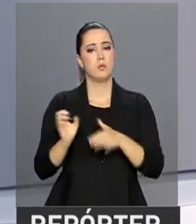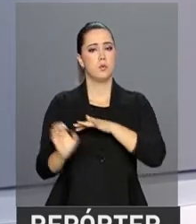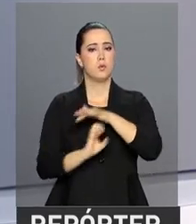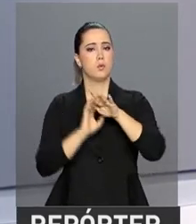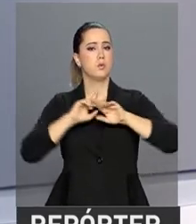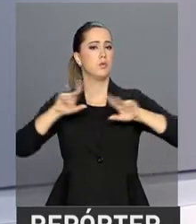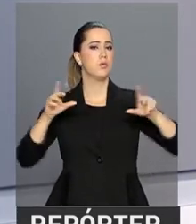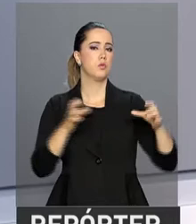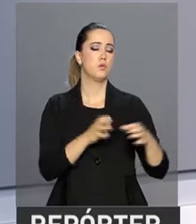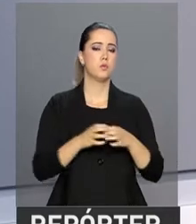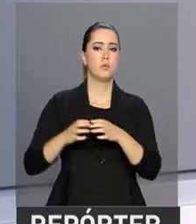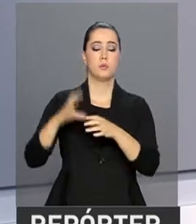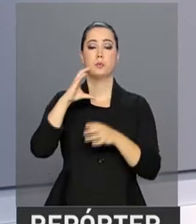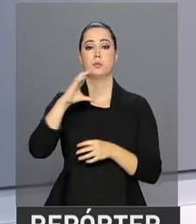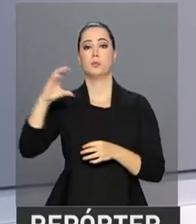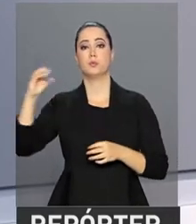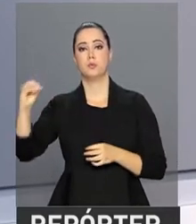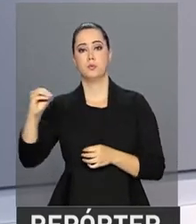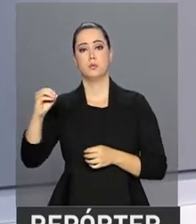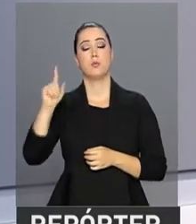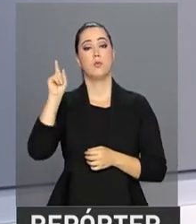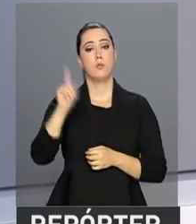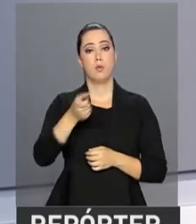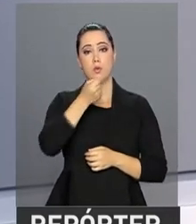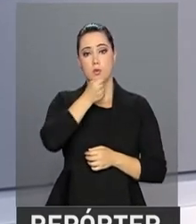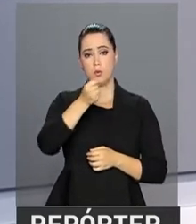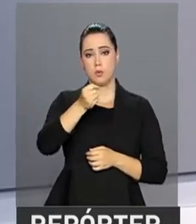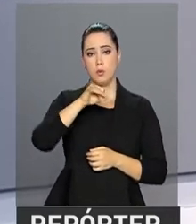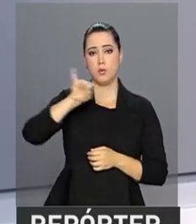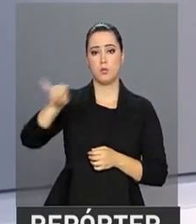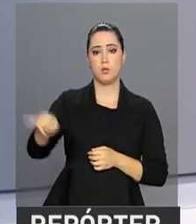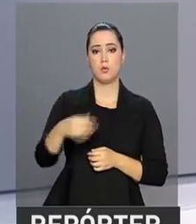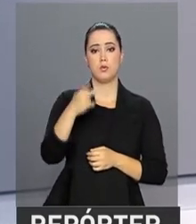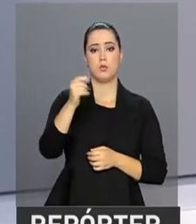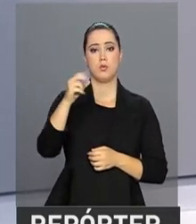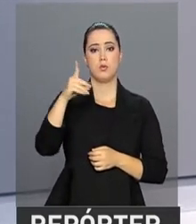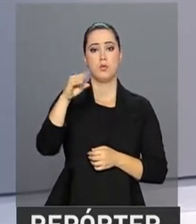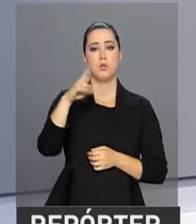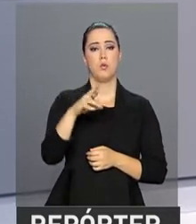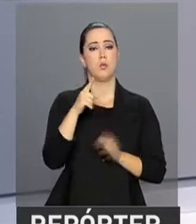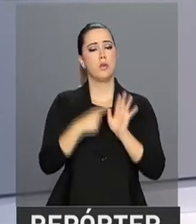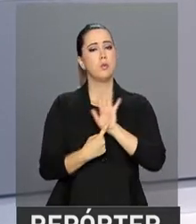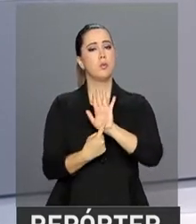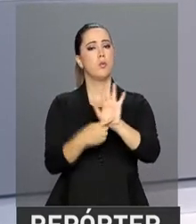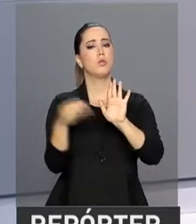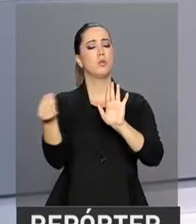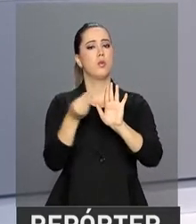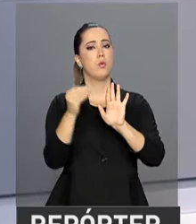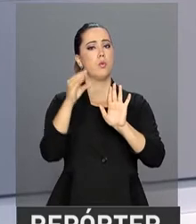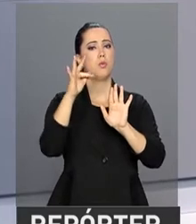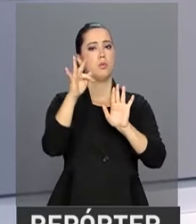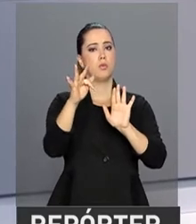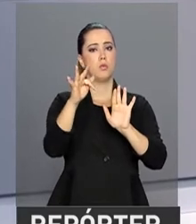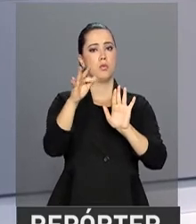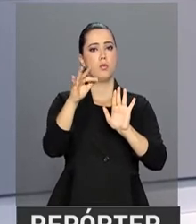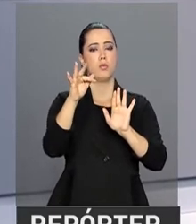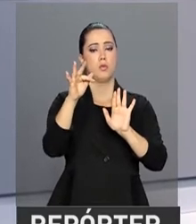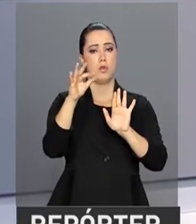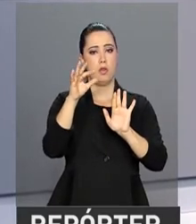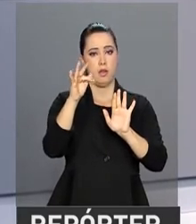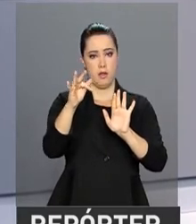de diferentes setores no centro-oeste o repórter joão pedro neto mostra agora como os empreendimentos do fundo de financiamento